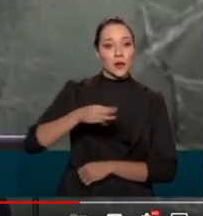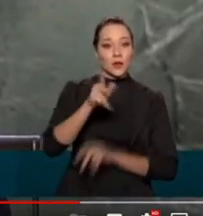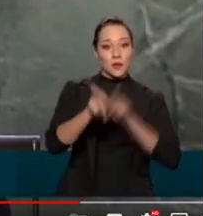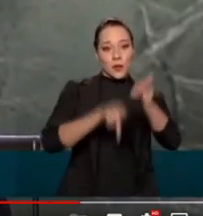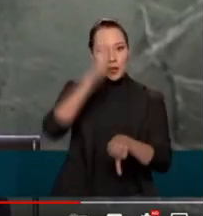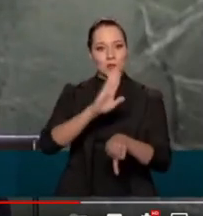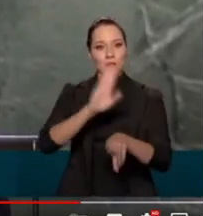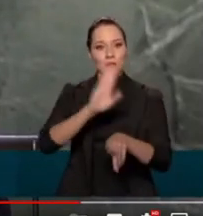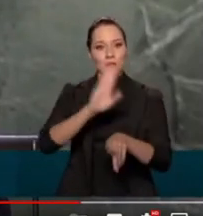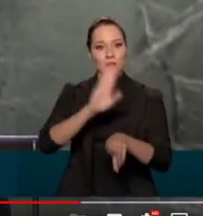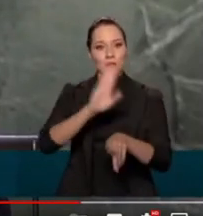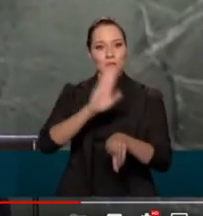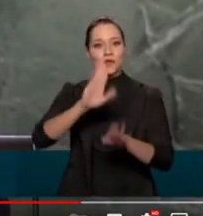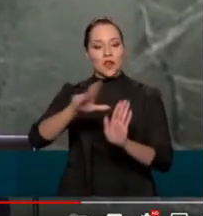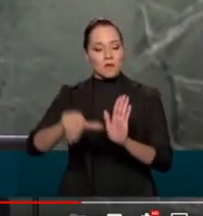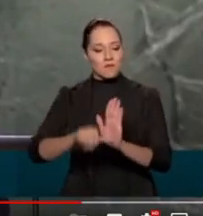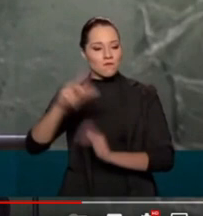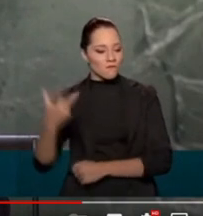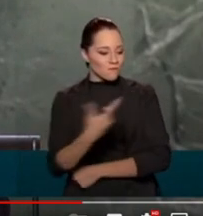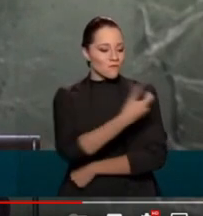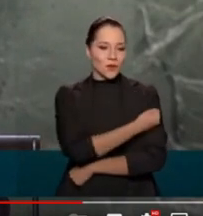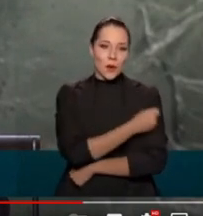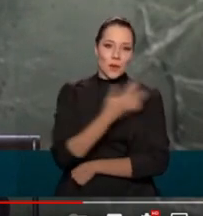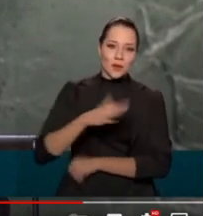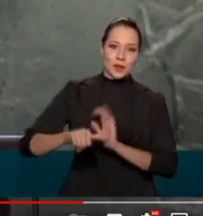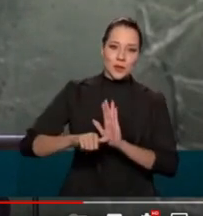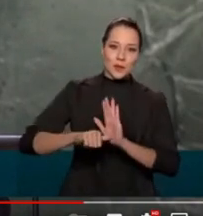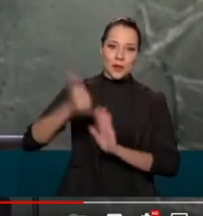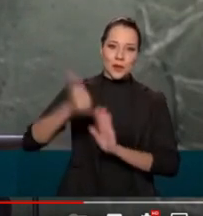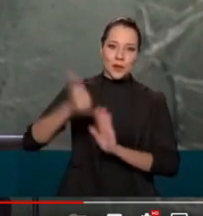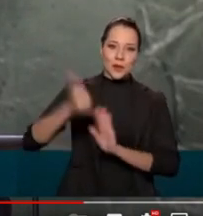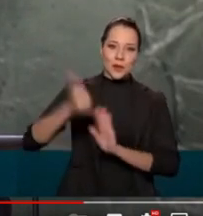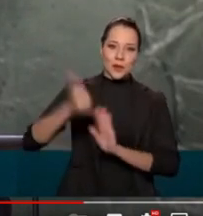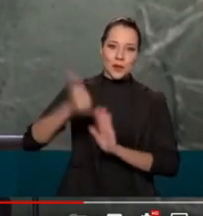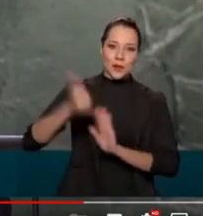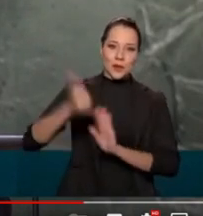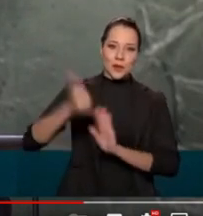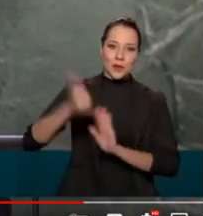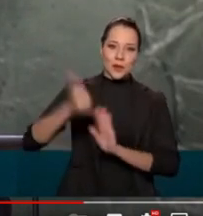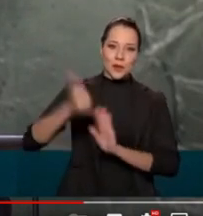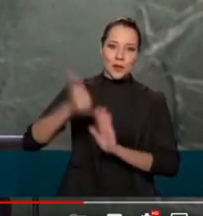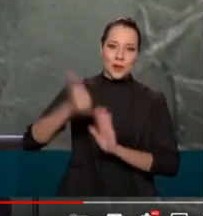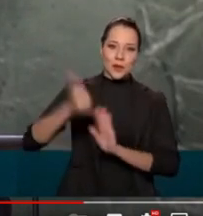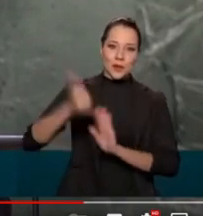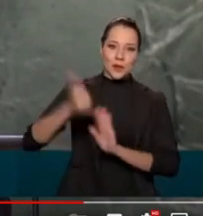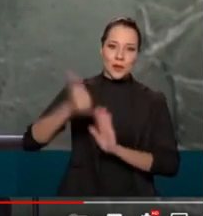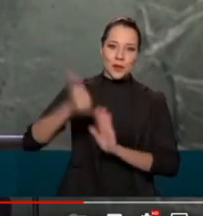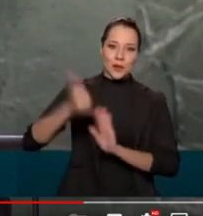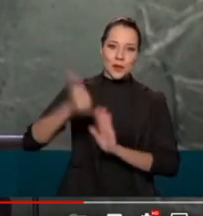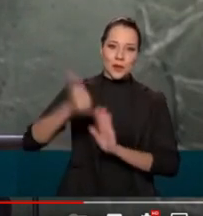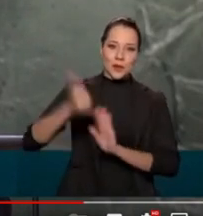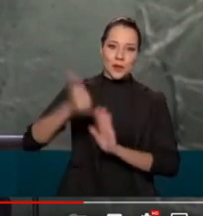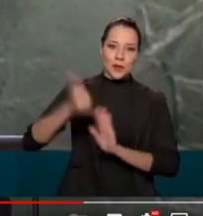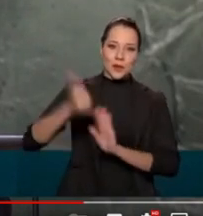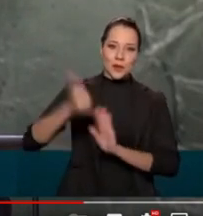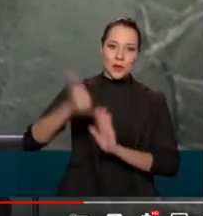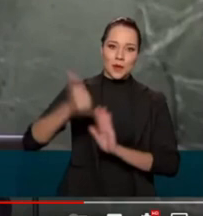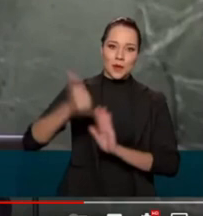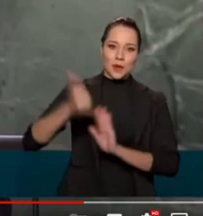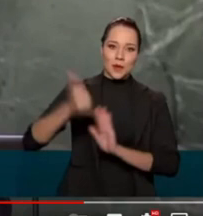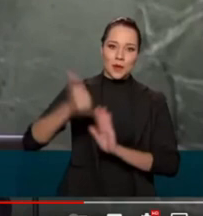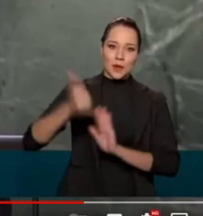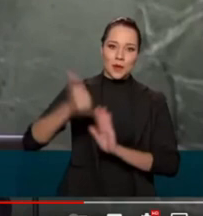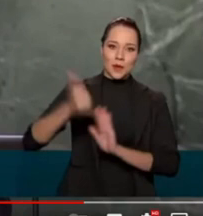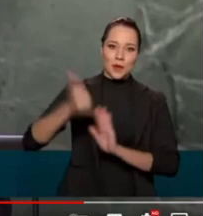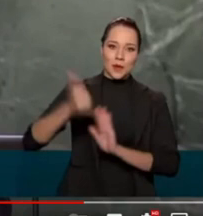brasileiros já receberam pelo menos a primeira dose e lembrando da capacidade do Brasil não à